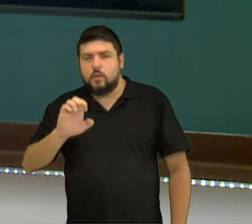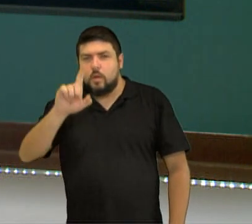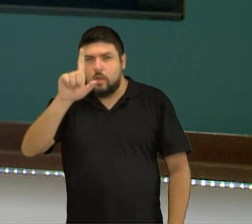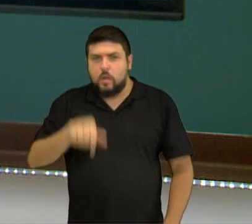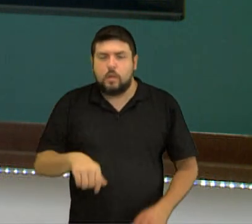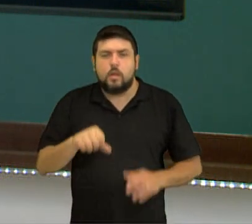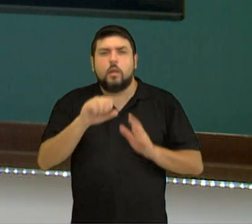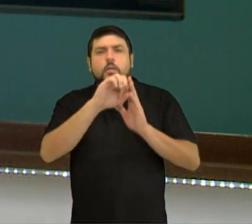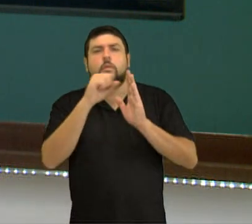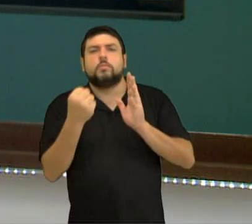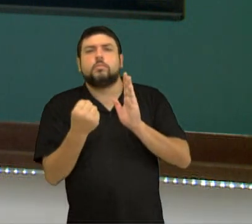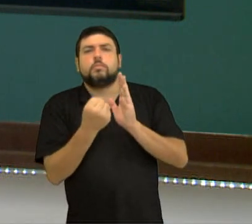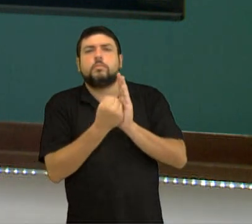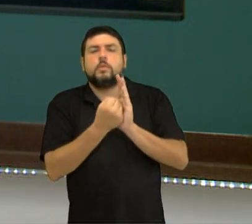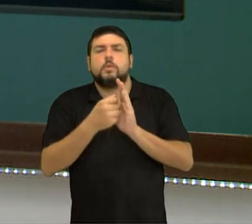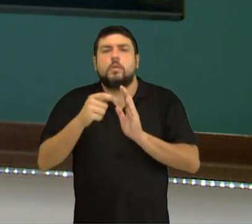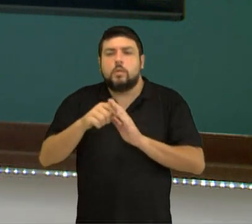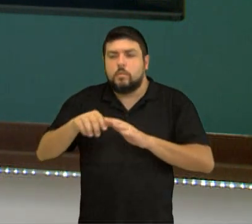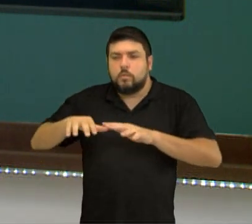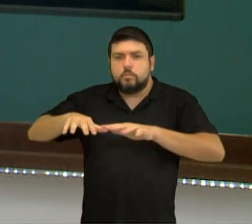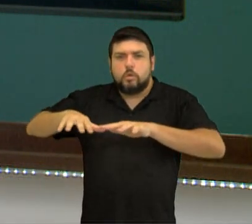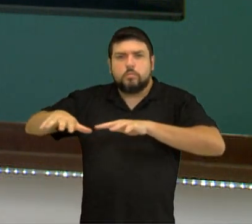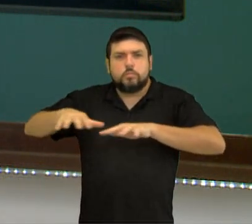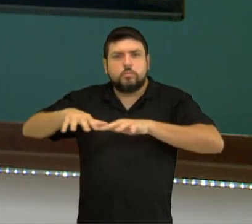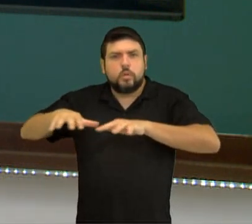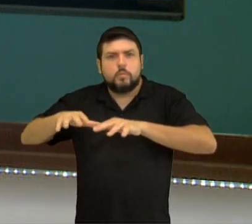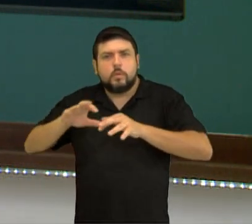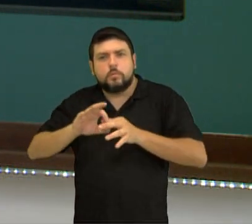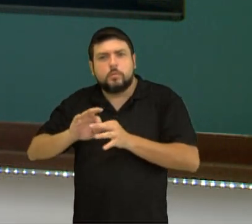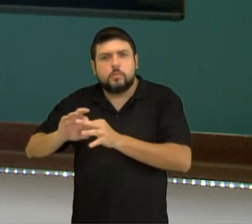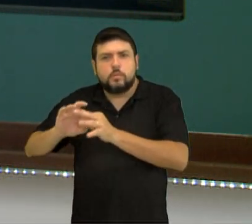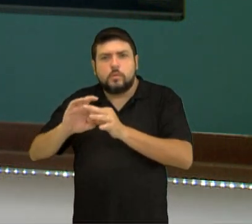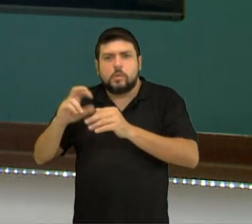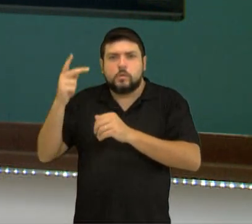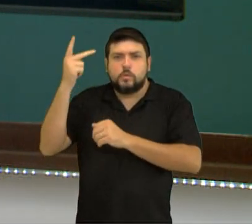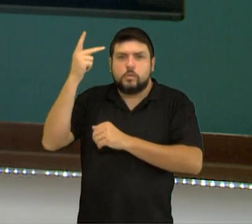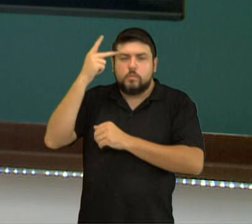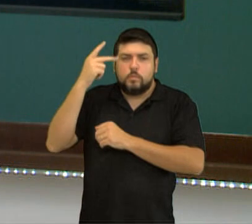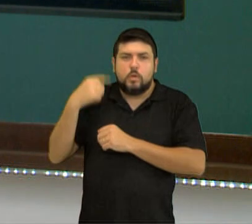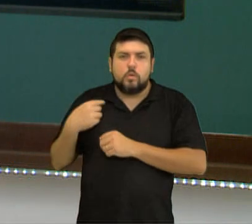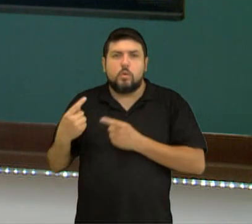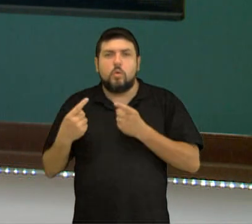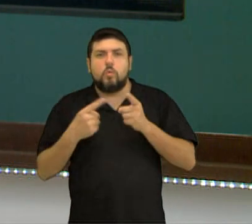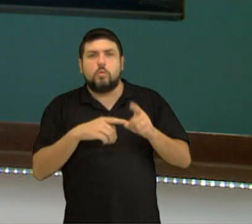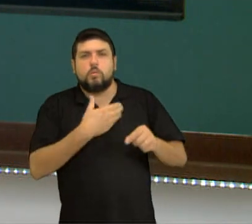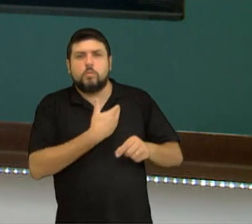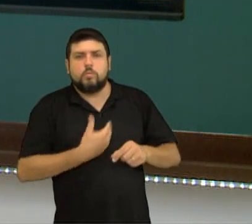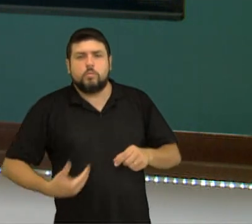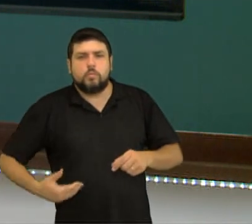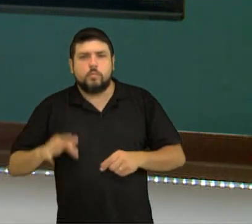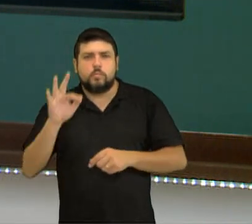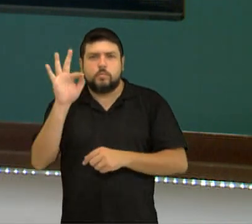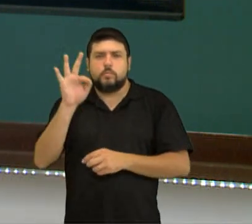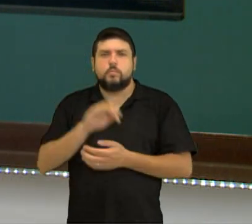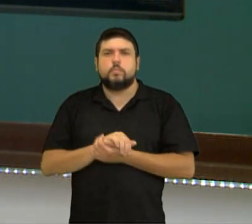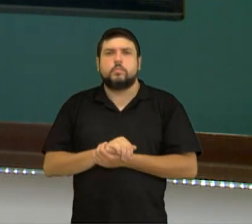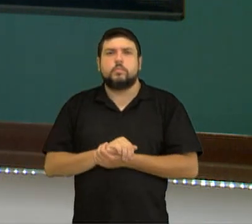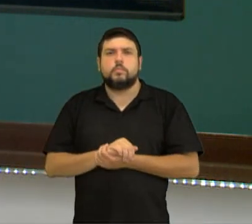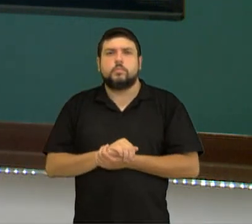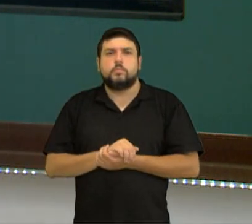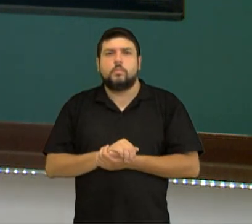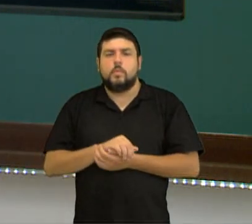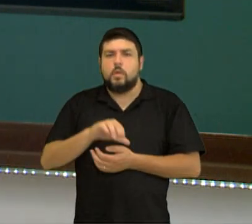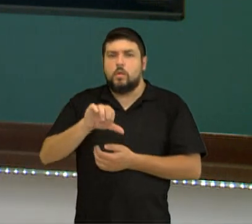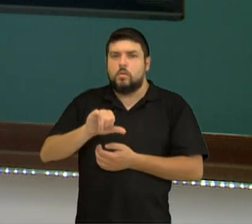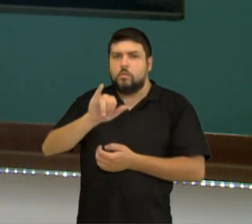símbolo deste movimento de união dos paulistas contra o governo federal. Como resultado, em 9